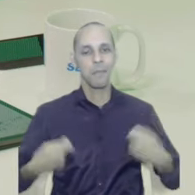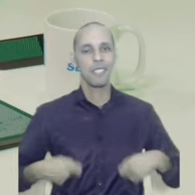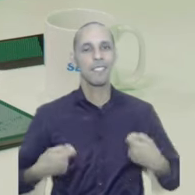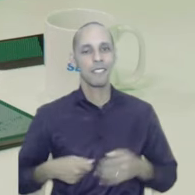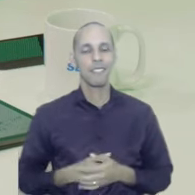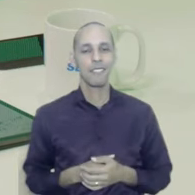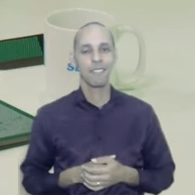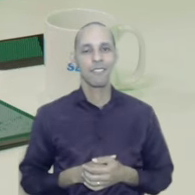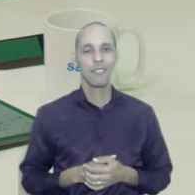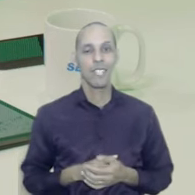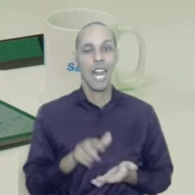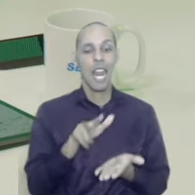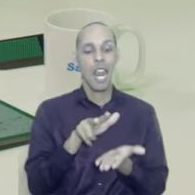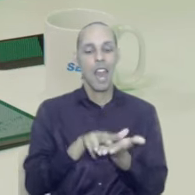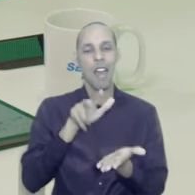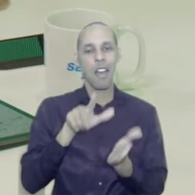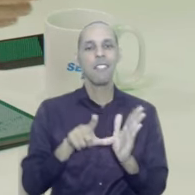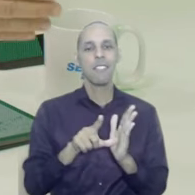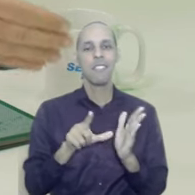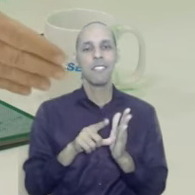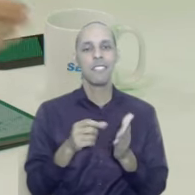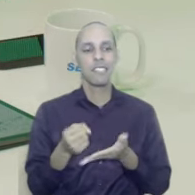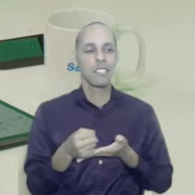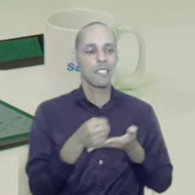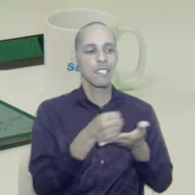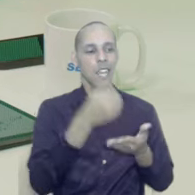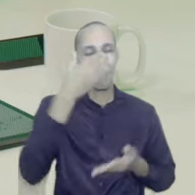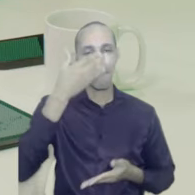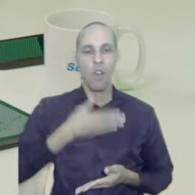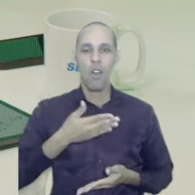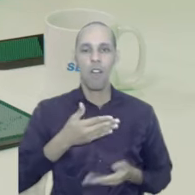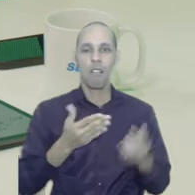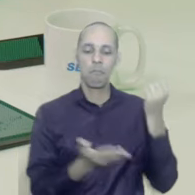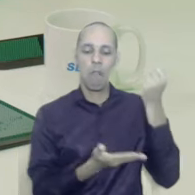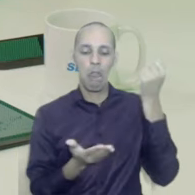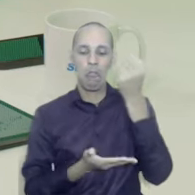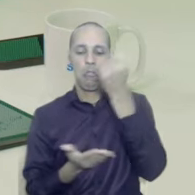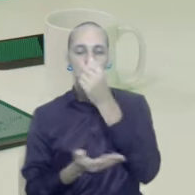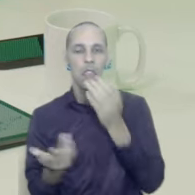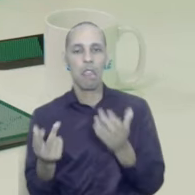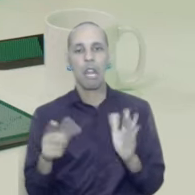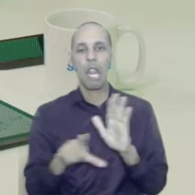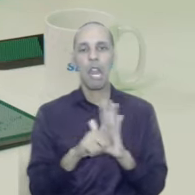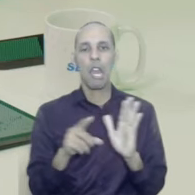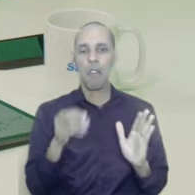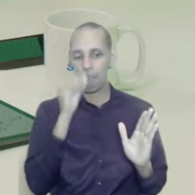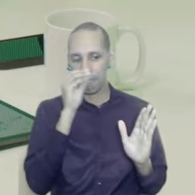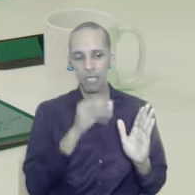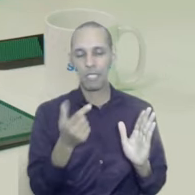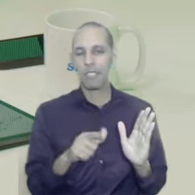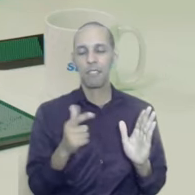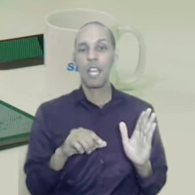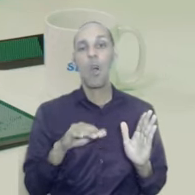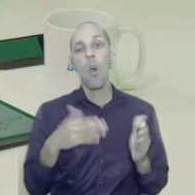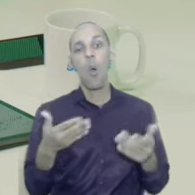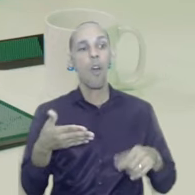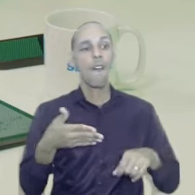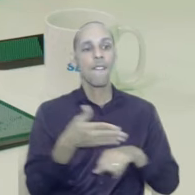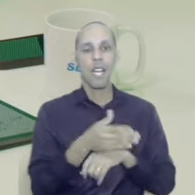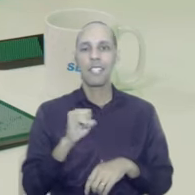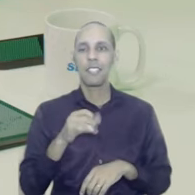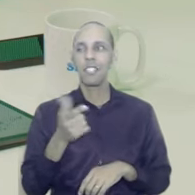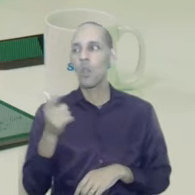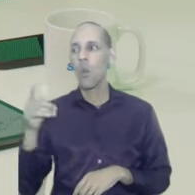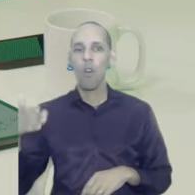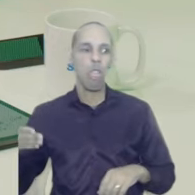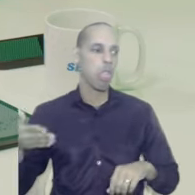um laudo que comprova para ele que não teve desmatamento ele precisa poder intervir se tiver uma invasão e tiver começando